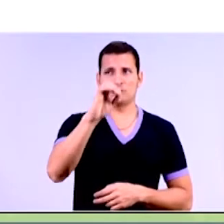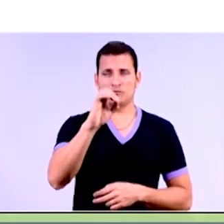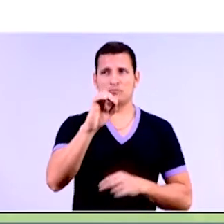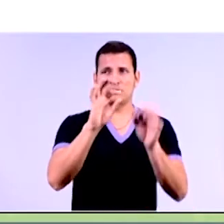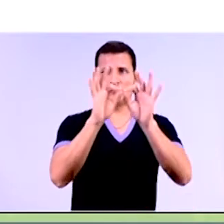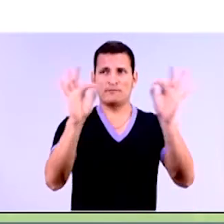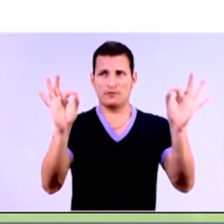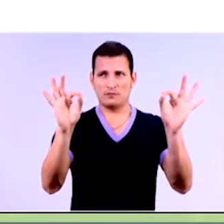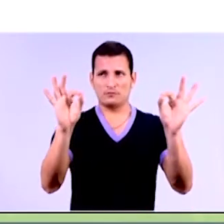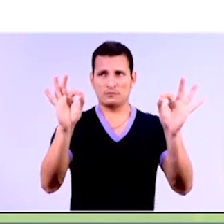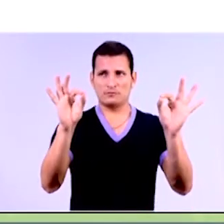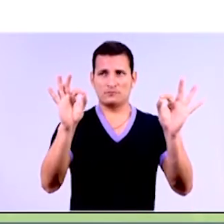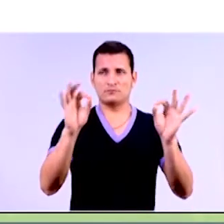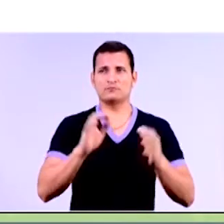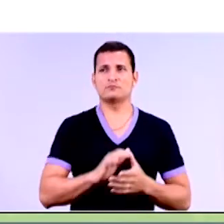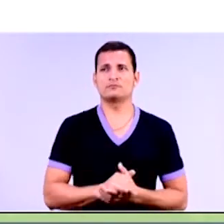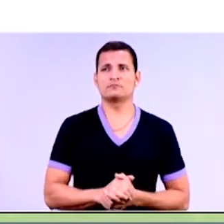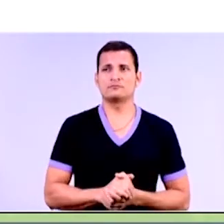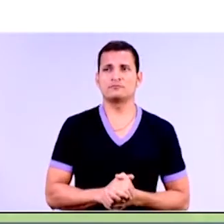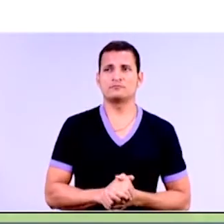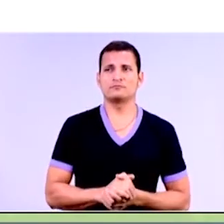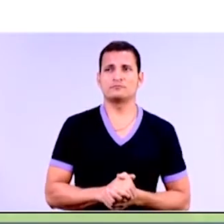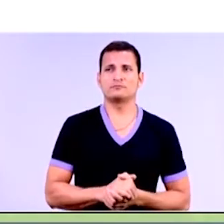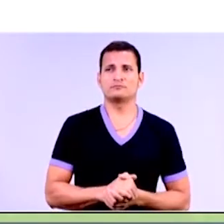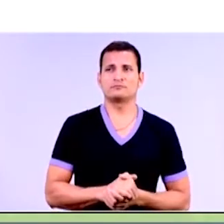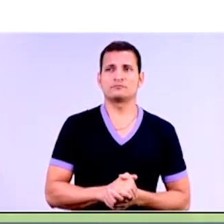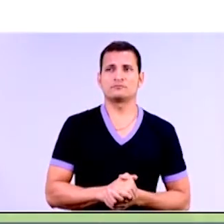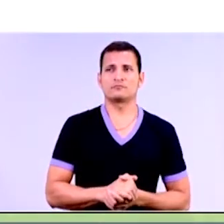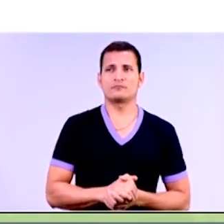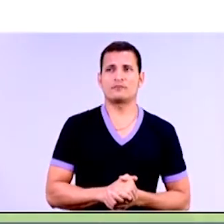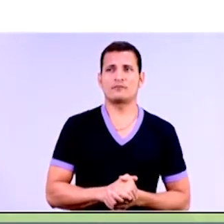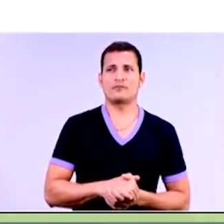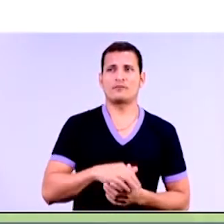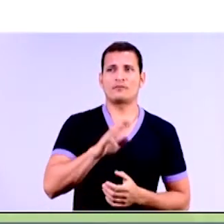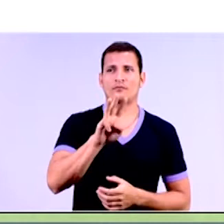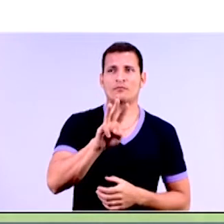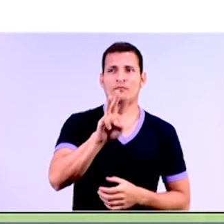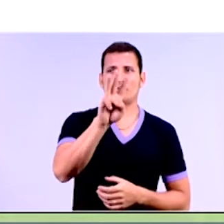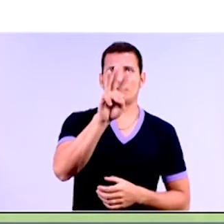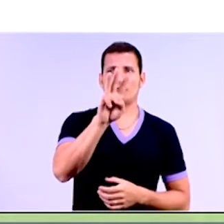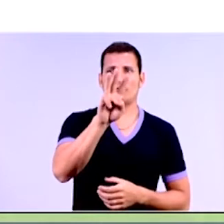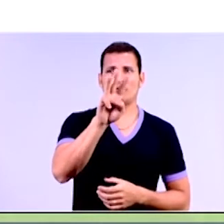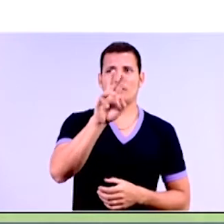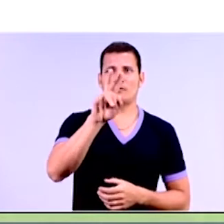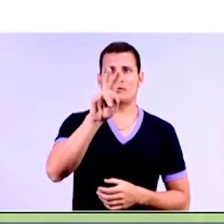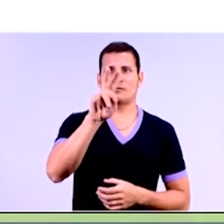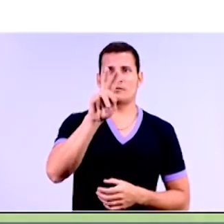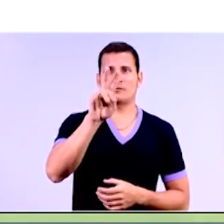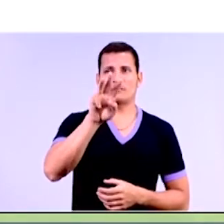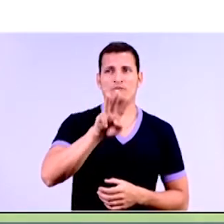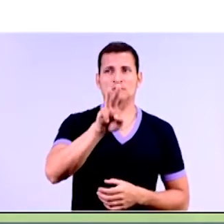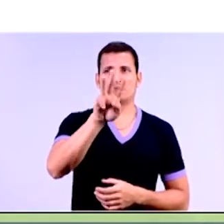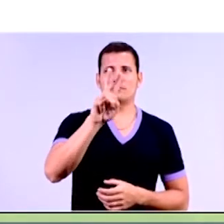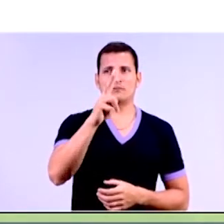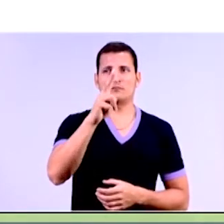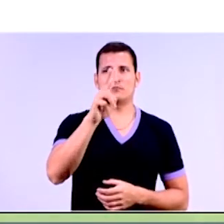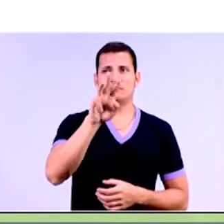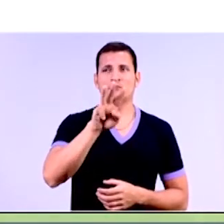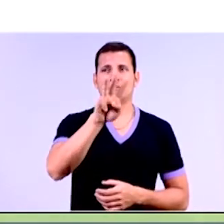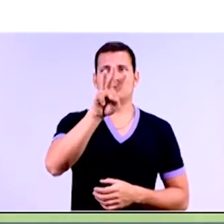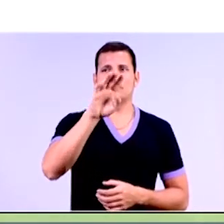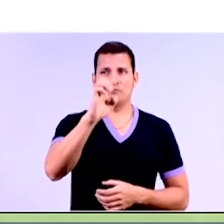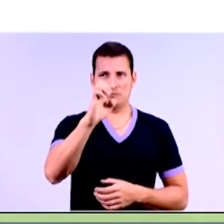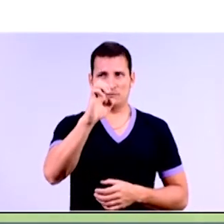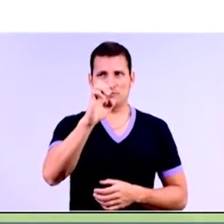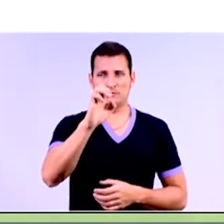incluo. Logo, será o quê? We. Muito bem. We é o pronome aí substituindo